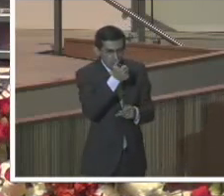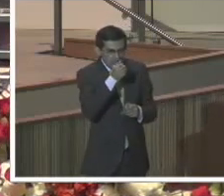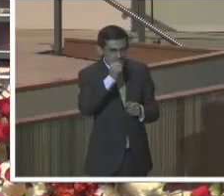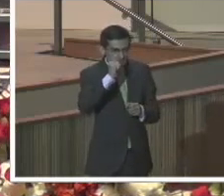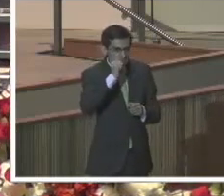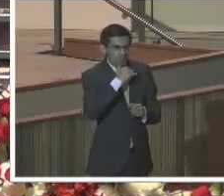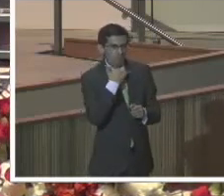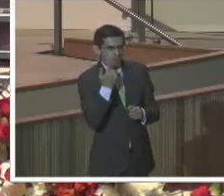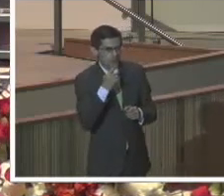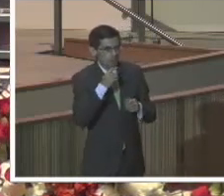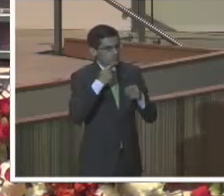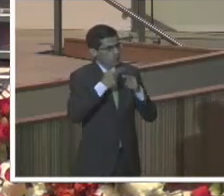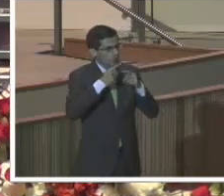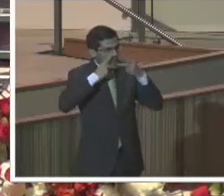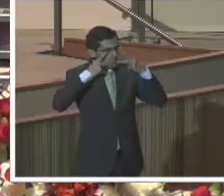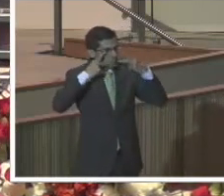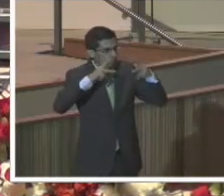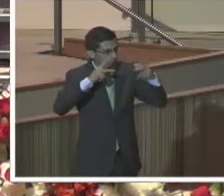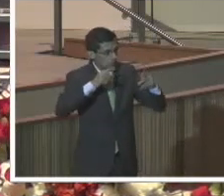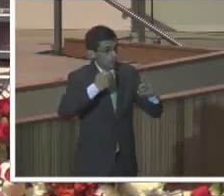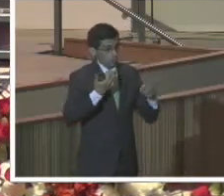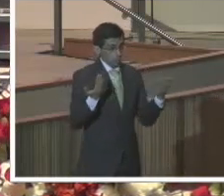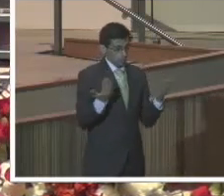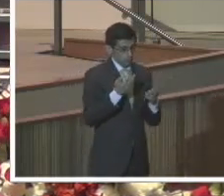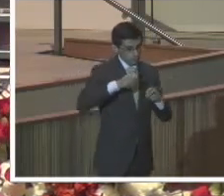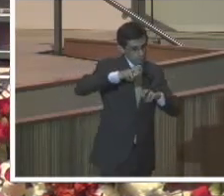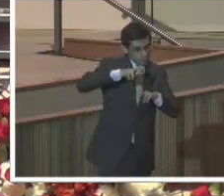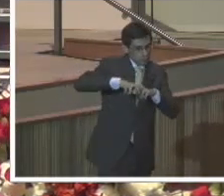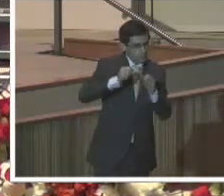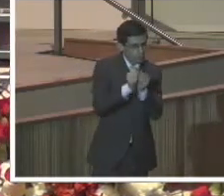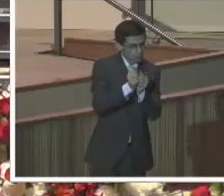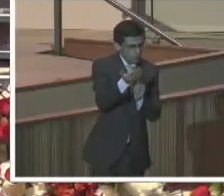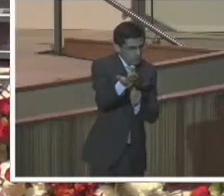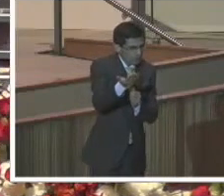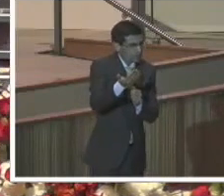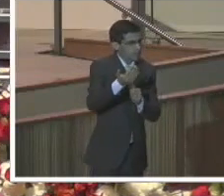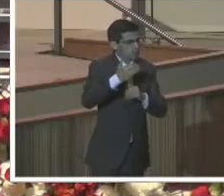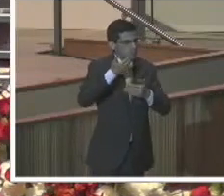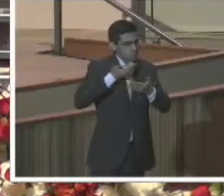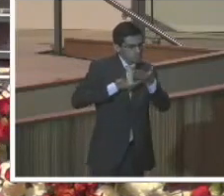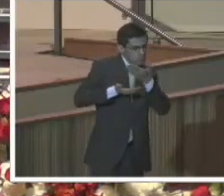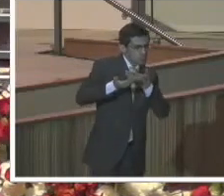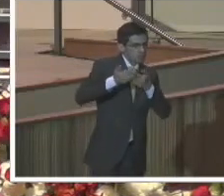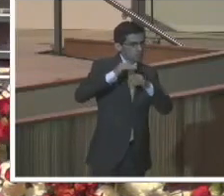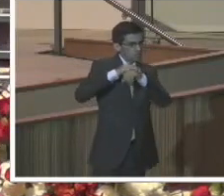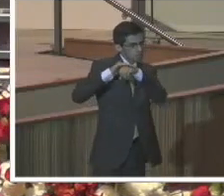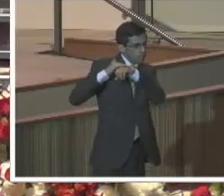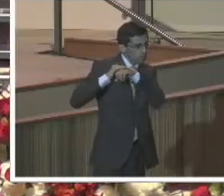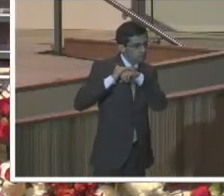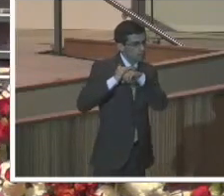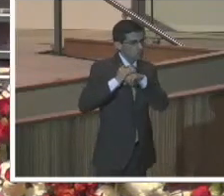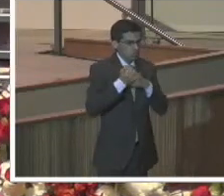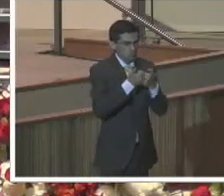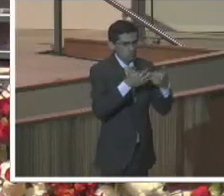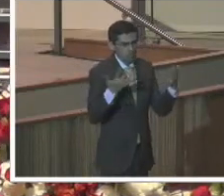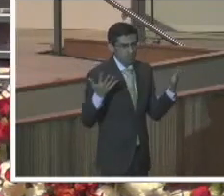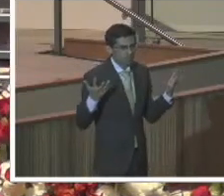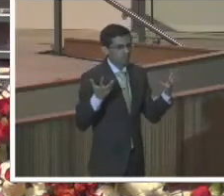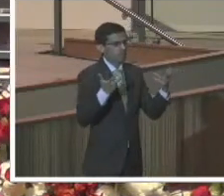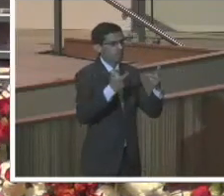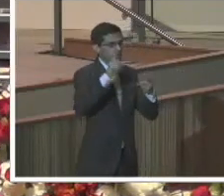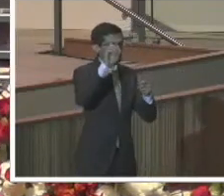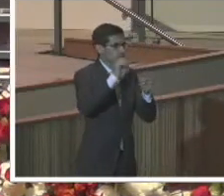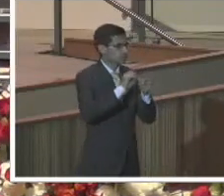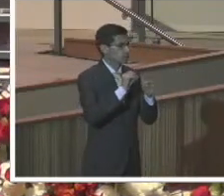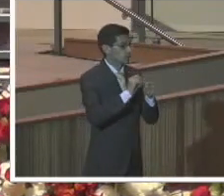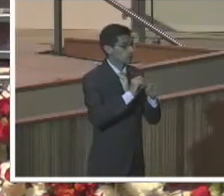dele hoje, homem de Deus. Coisas tremendas a gente tem visto aqui. E aí